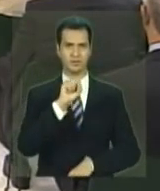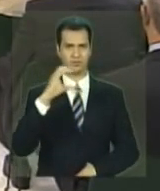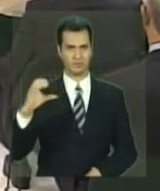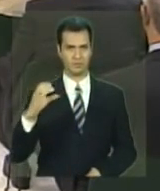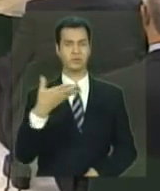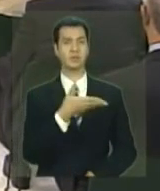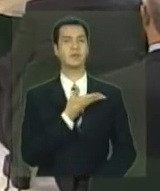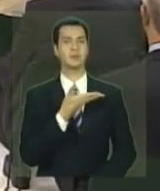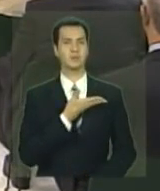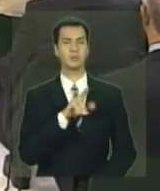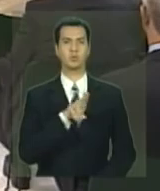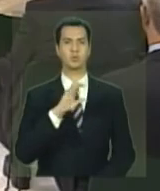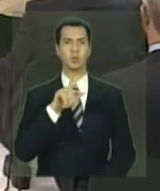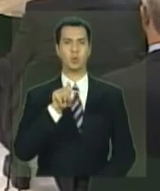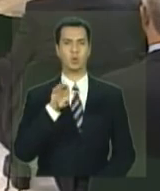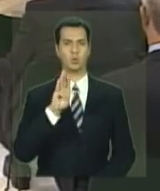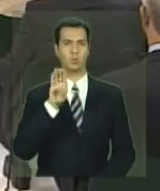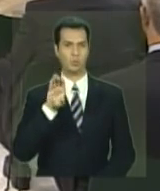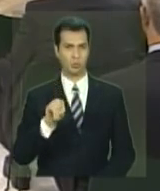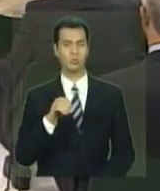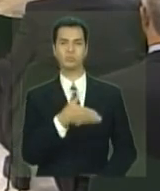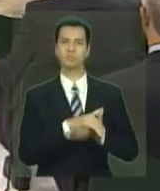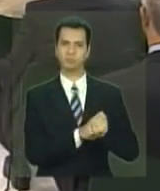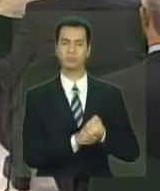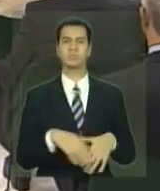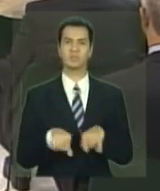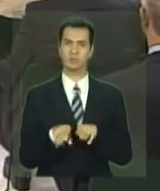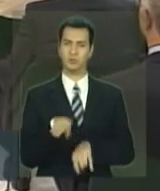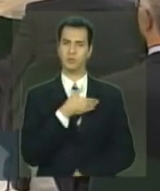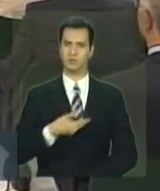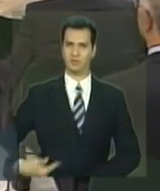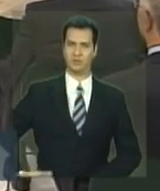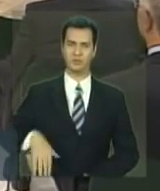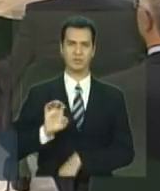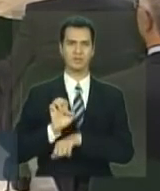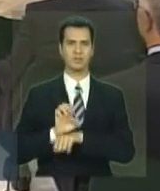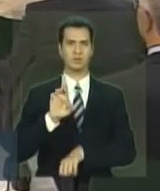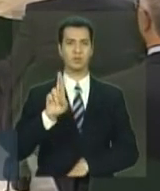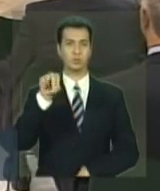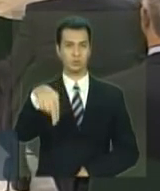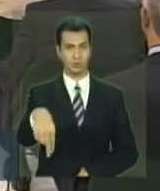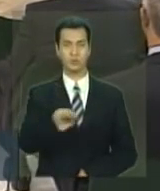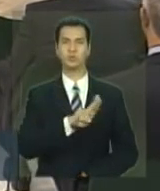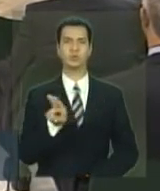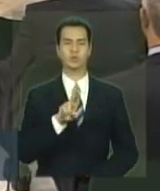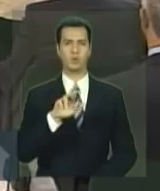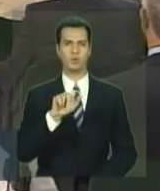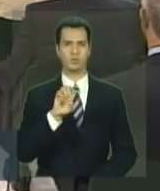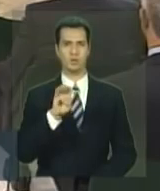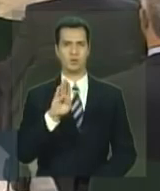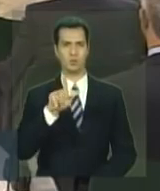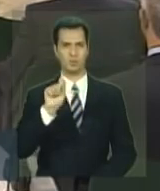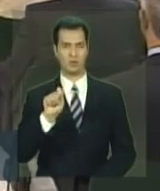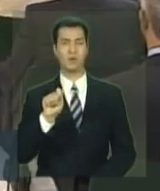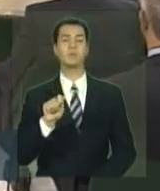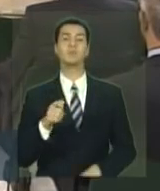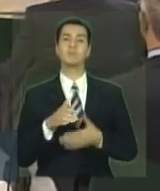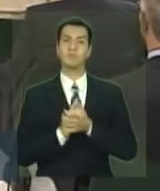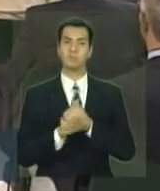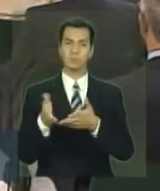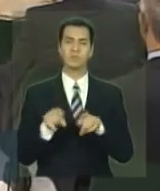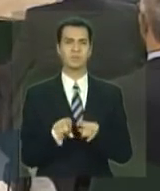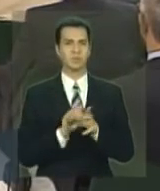meu amigo Colombo, e a nossa governadora do Rio Grande do Norte, Rosalba Chiarlini. Cumprimentar os três